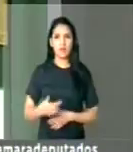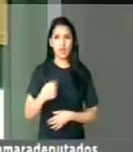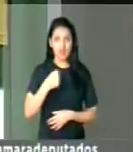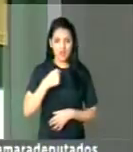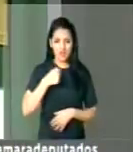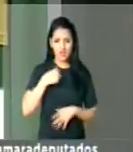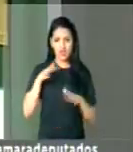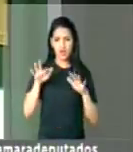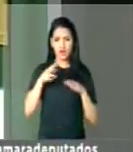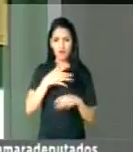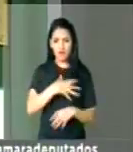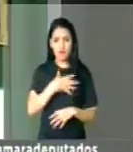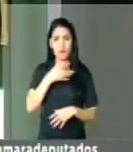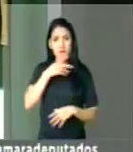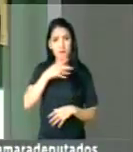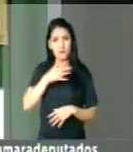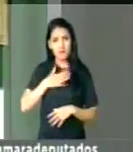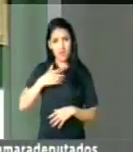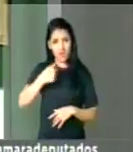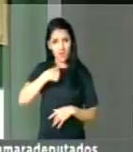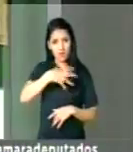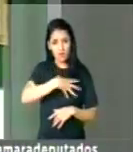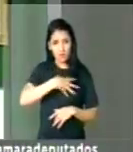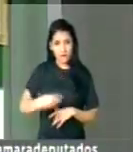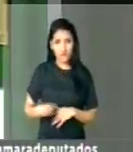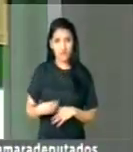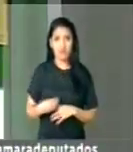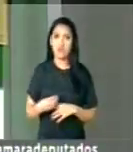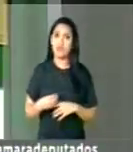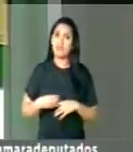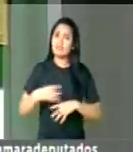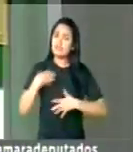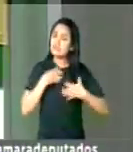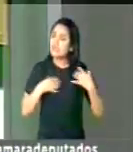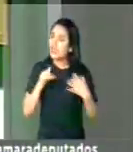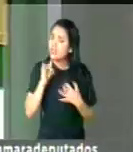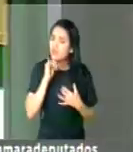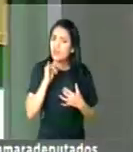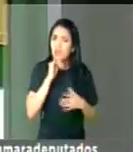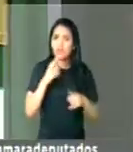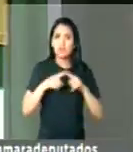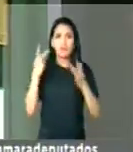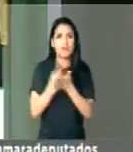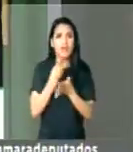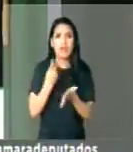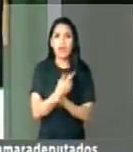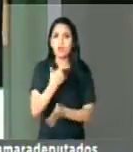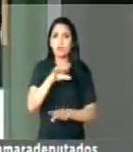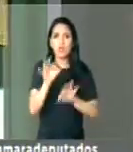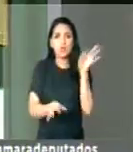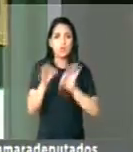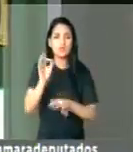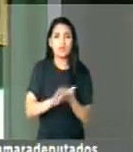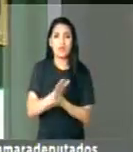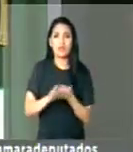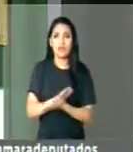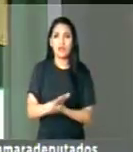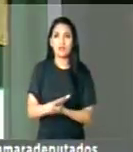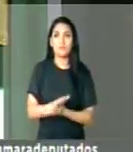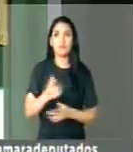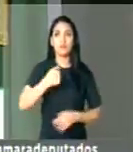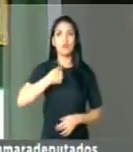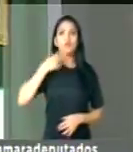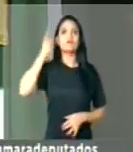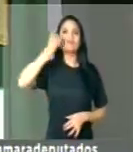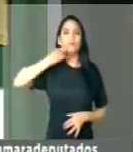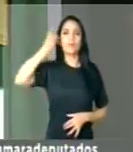deputada federal, eu não posso me calar e preciso encontrar forças para lutar contra essa arbitrariedade. E quero aqui